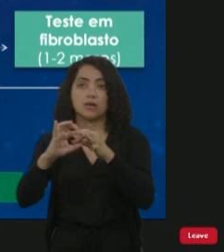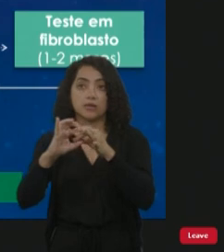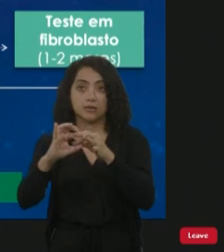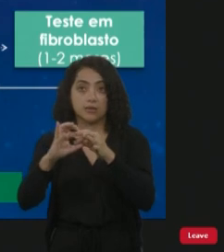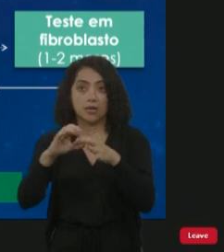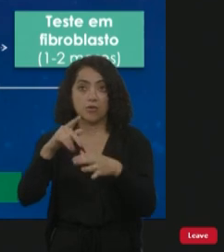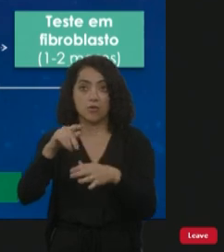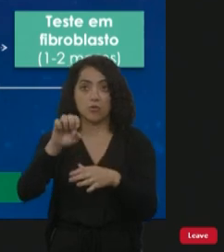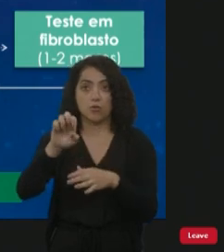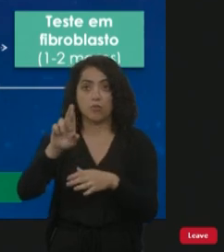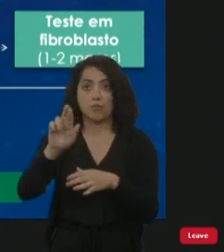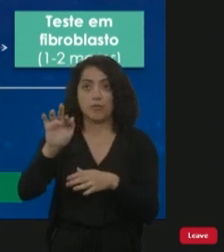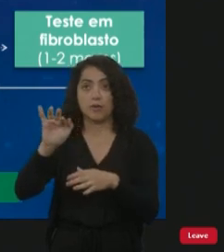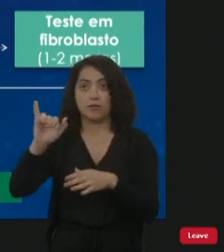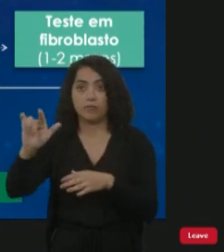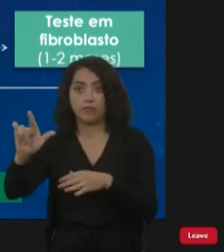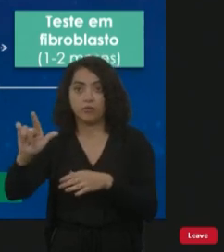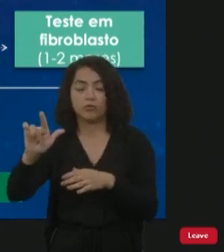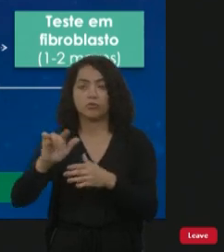de acilcarnitina,